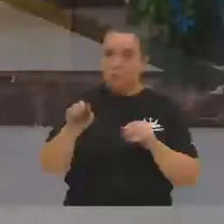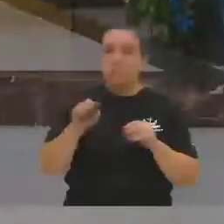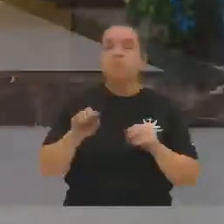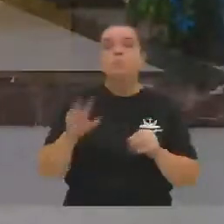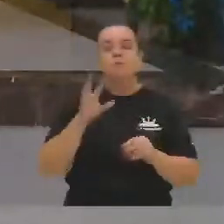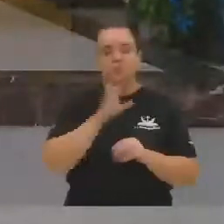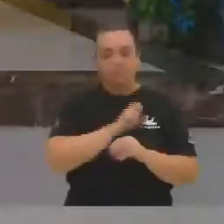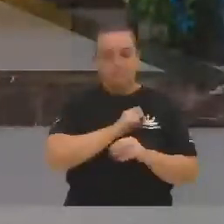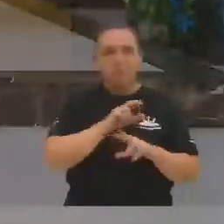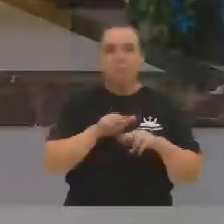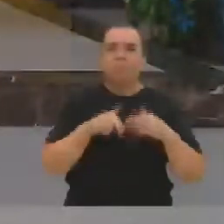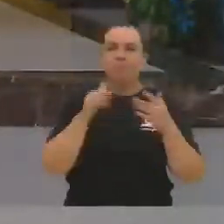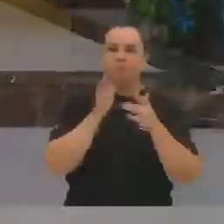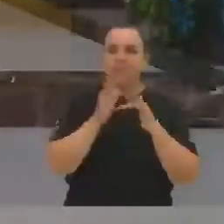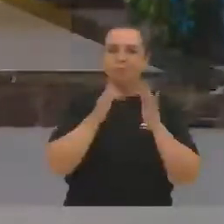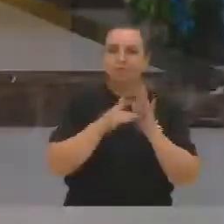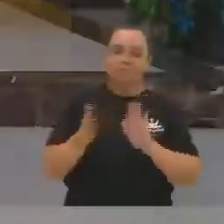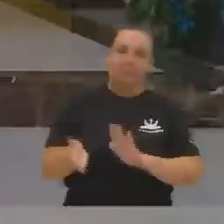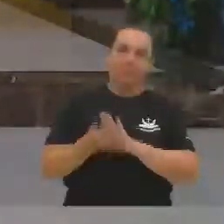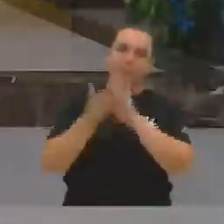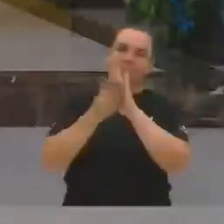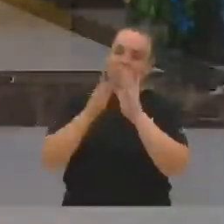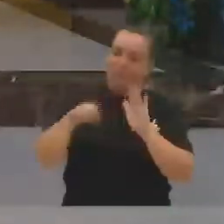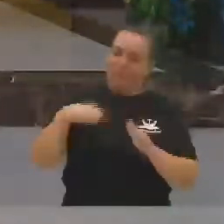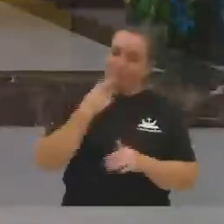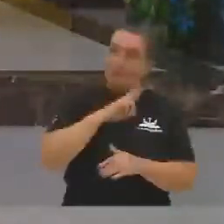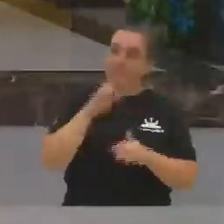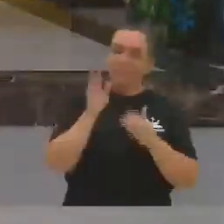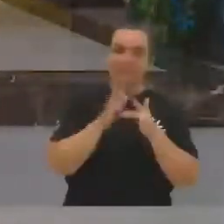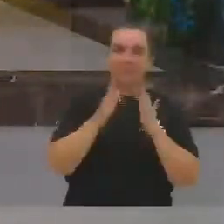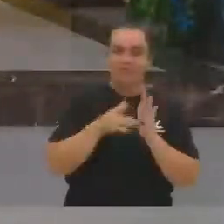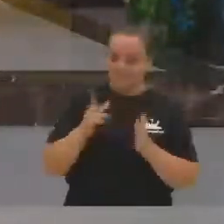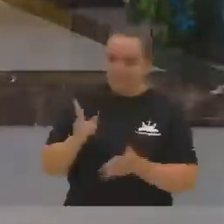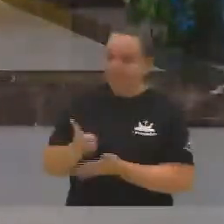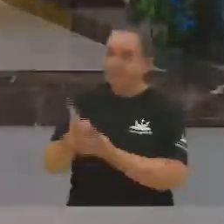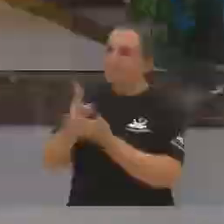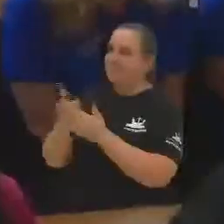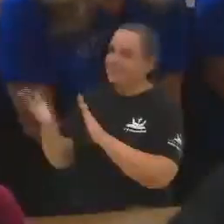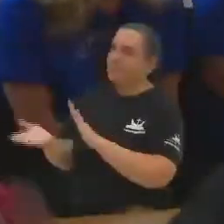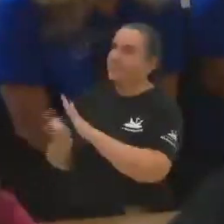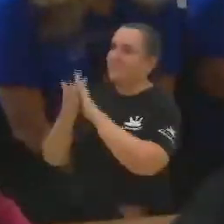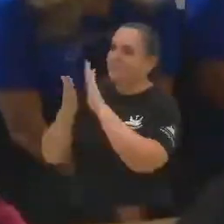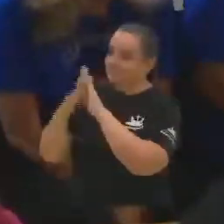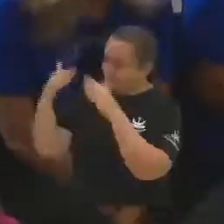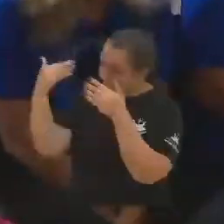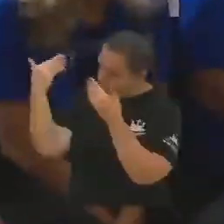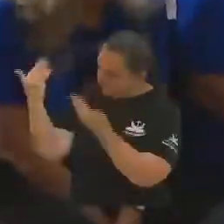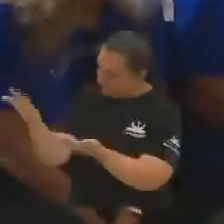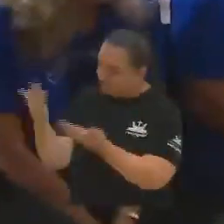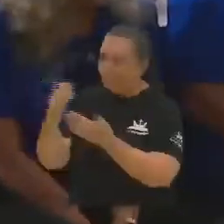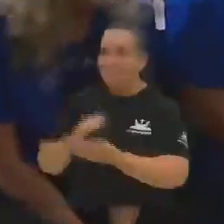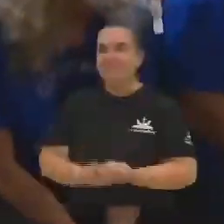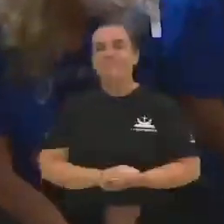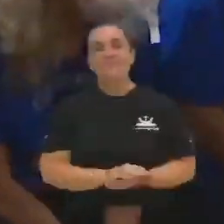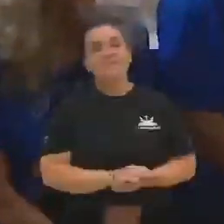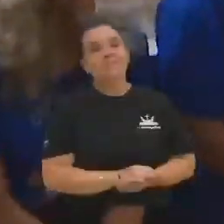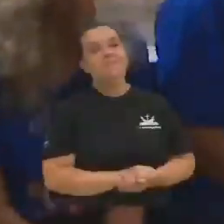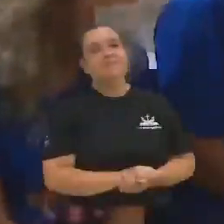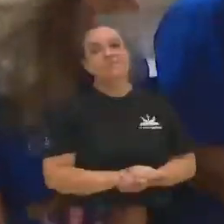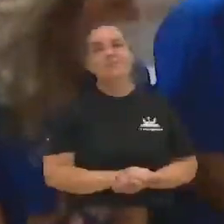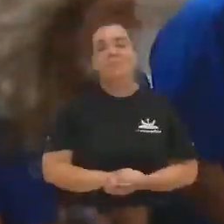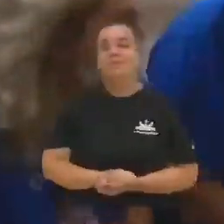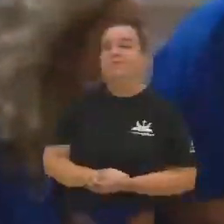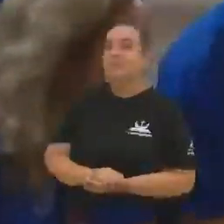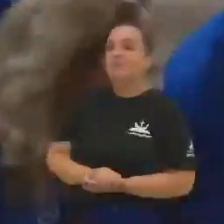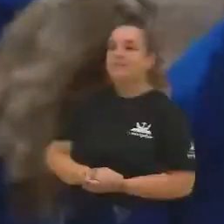e esta missão. Louvado seja nosso Senhor Jesus Cristo. Para sempre seja louvado. Fiquemos